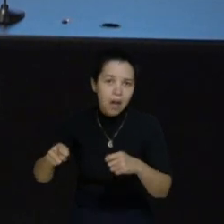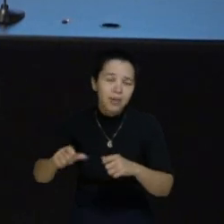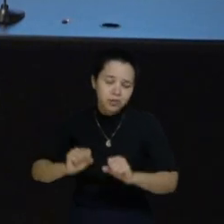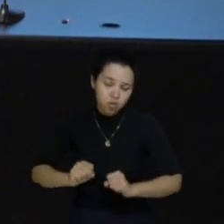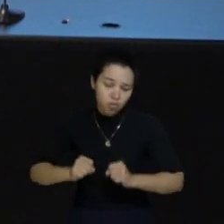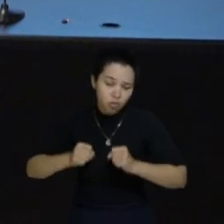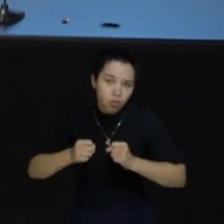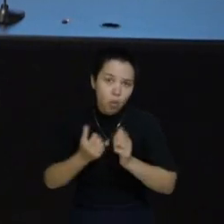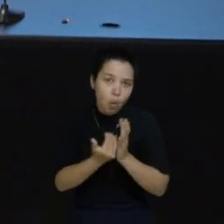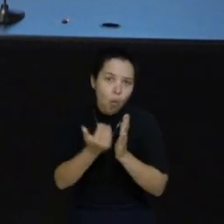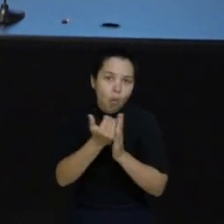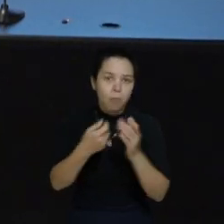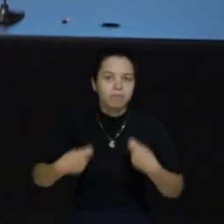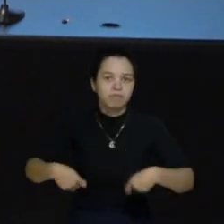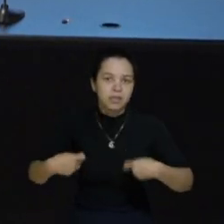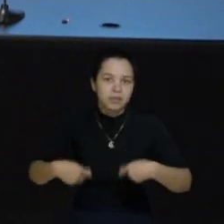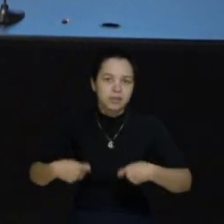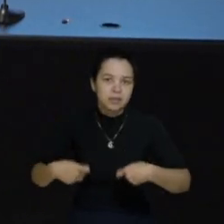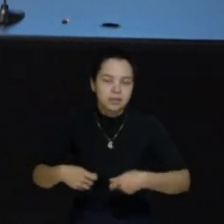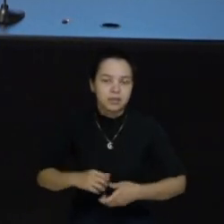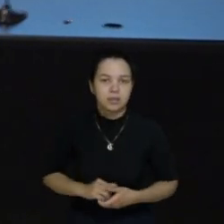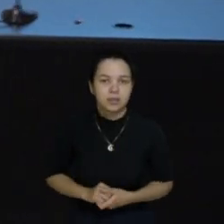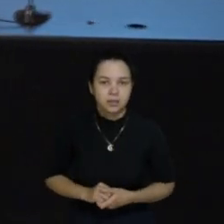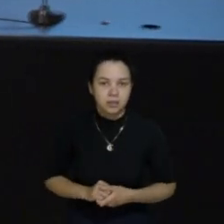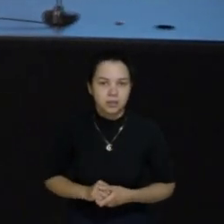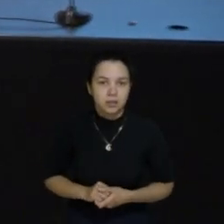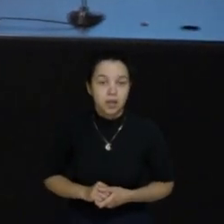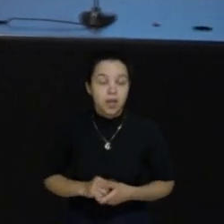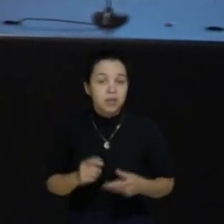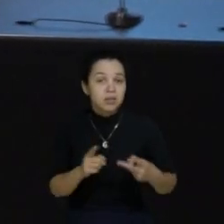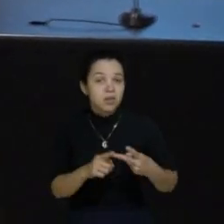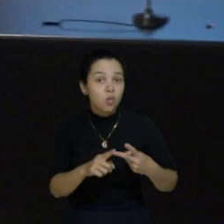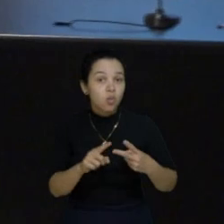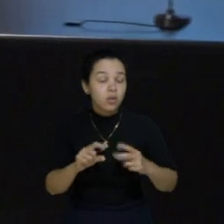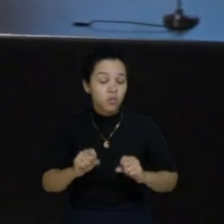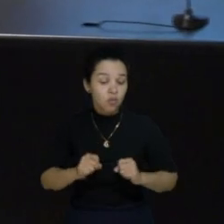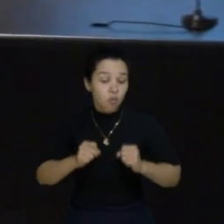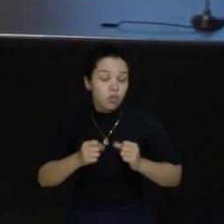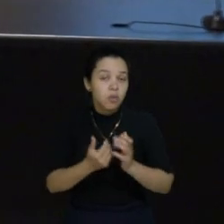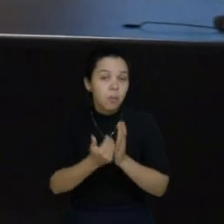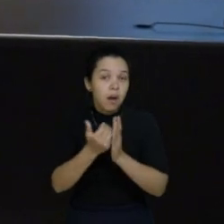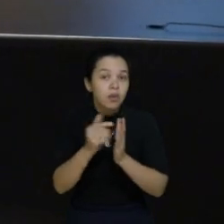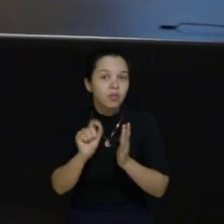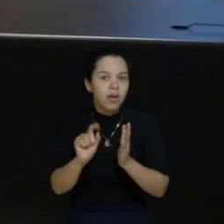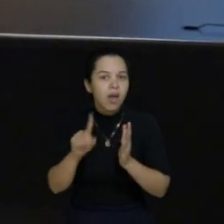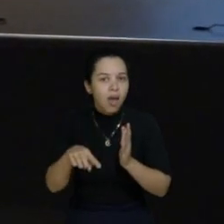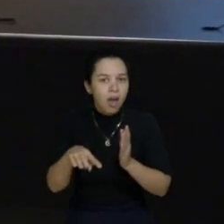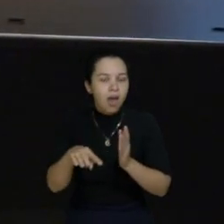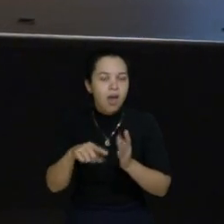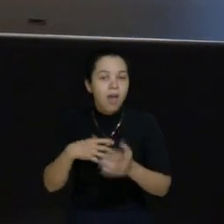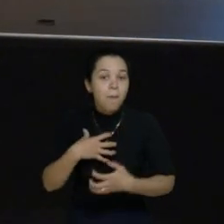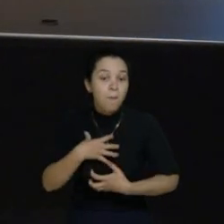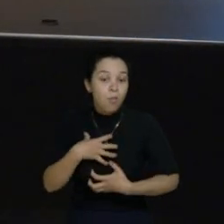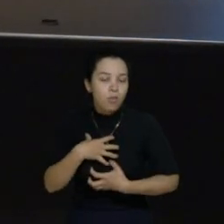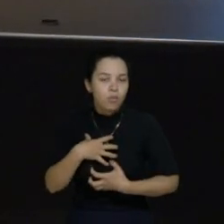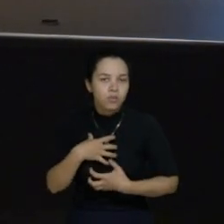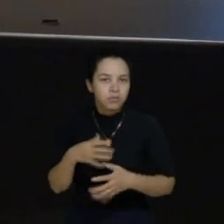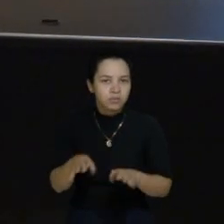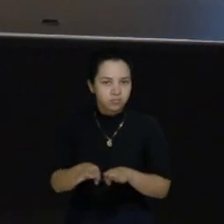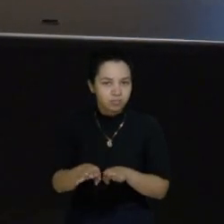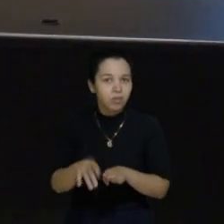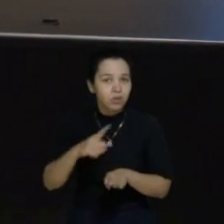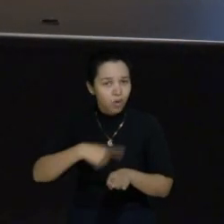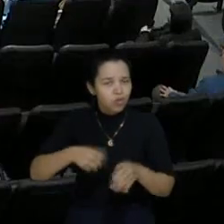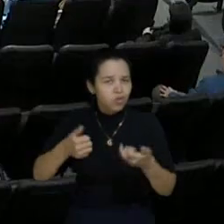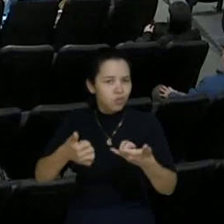esforço a segunda coisa que faz demandar mais esforço é a questão emocional que a gente já falou bastante também aqui hoje né